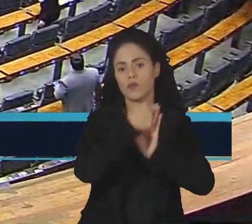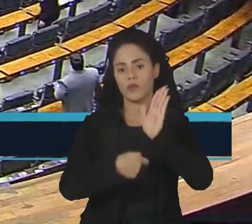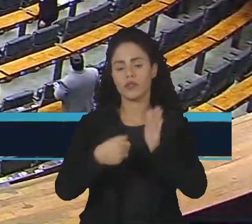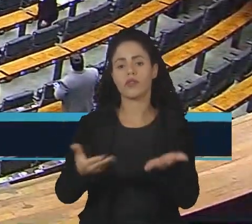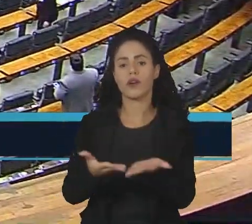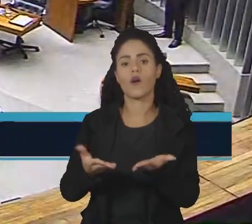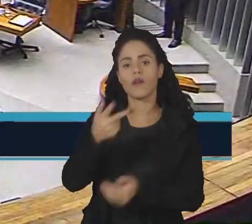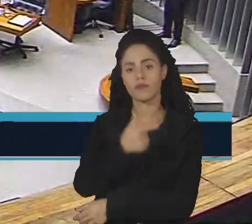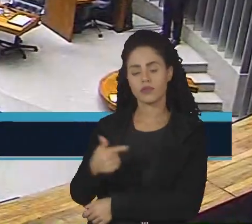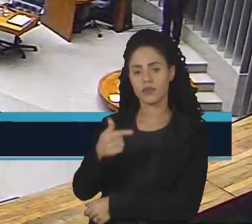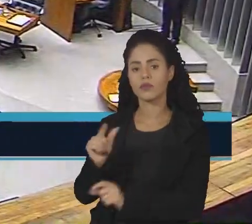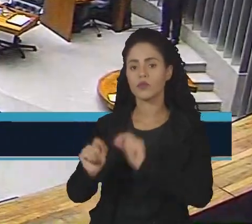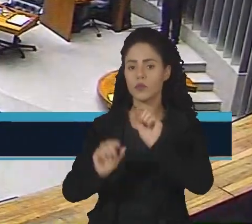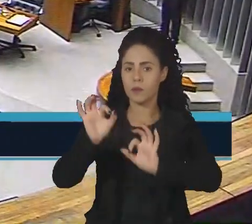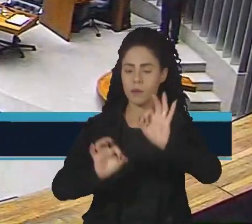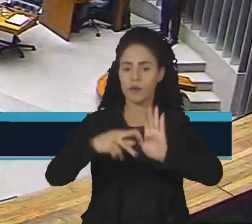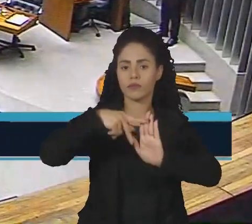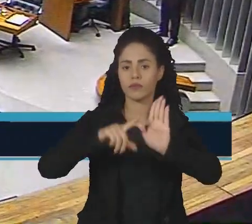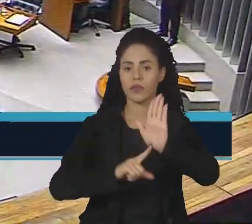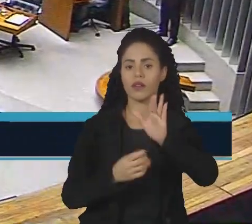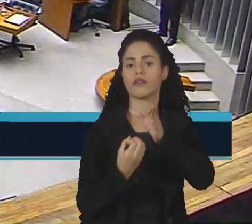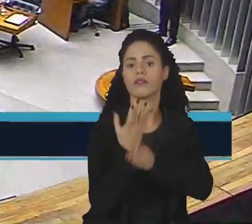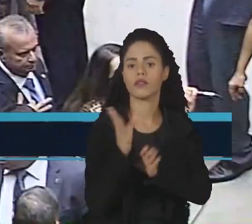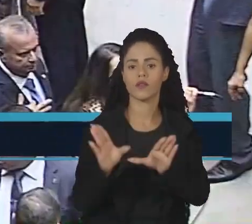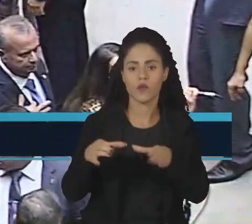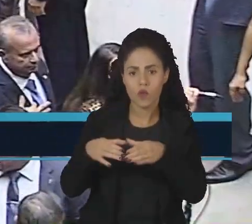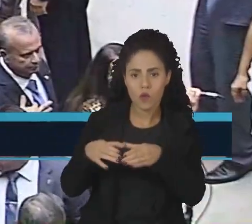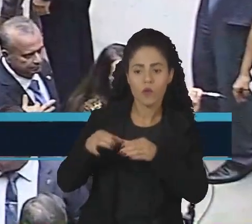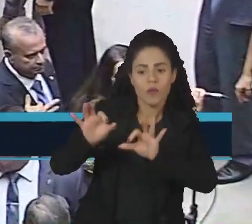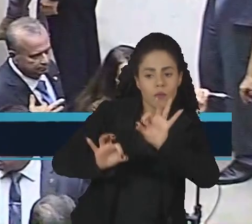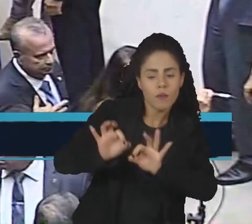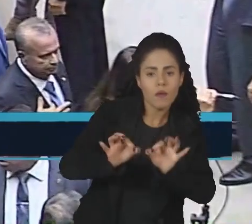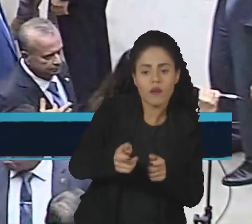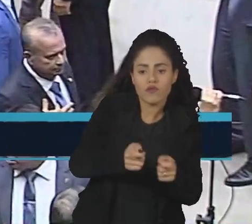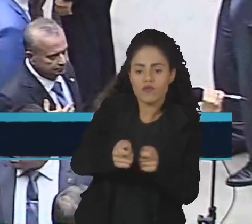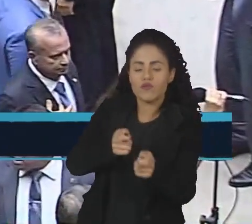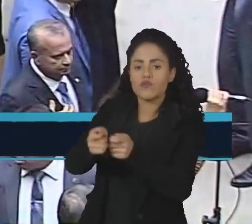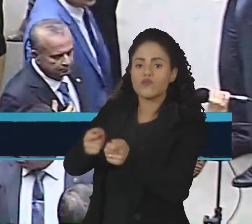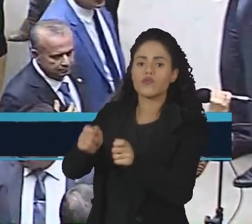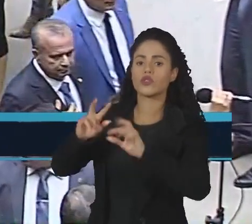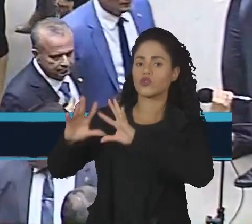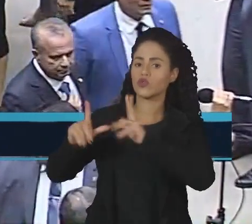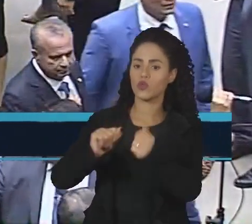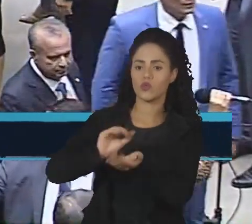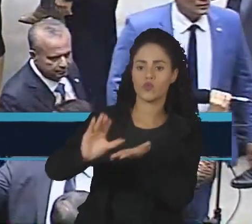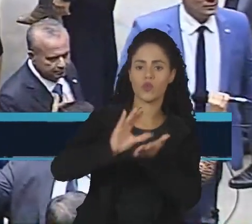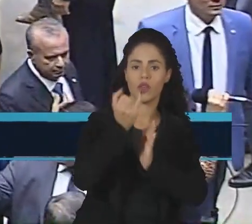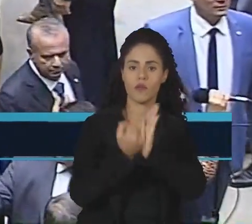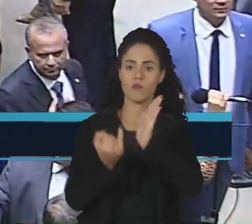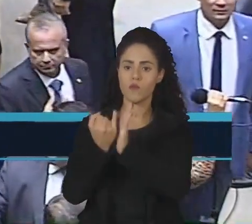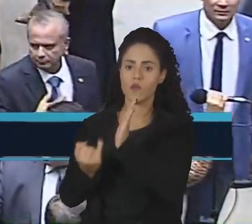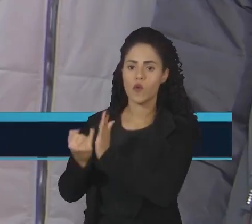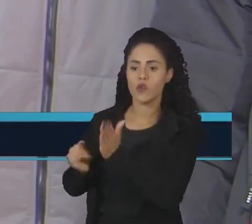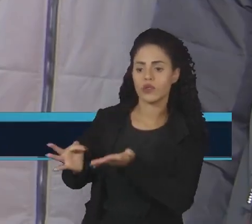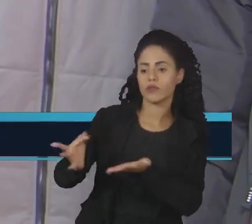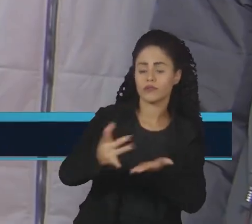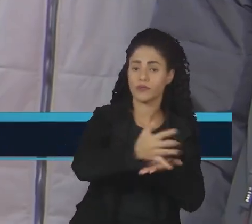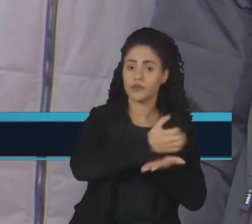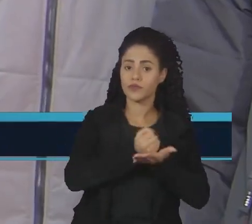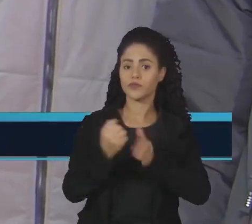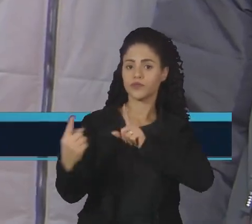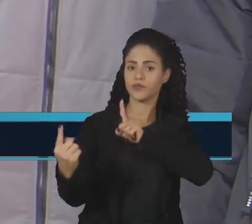nesta semana, o projeto de lei que cria o Comitê Gestor de Distribuição da Receita do Imposto sobre Bens e Serviços, que